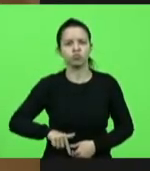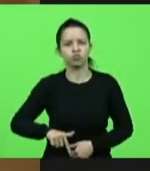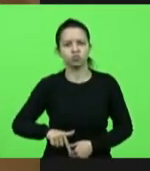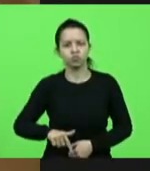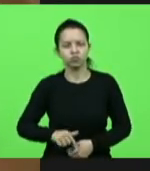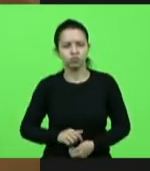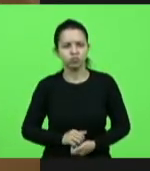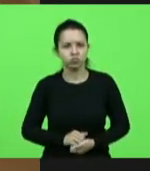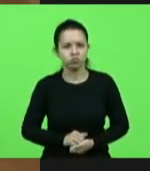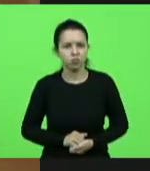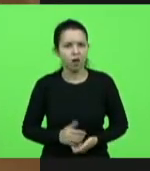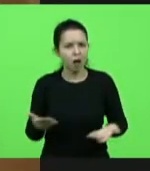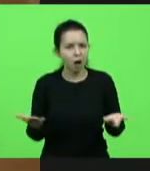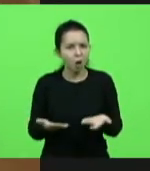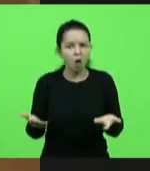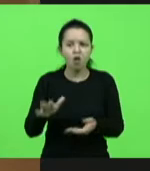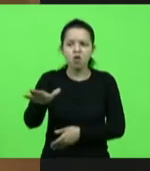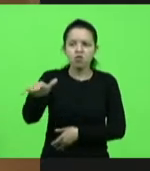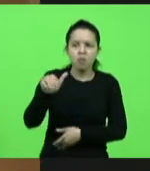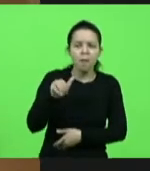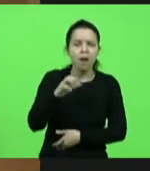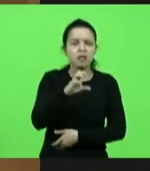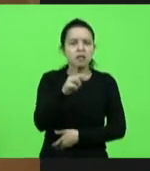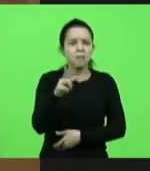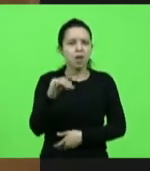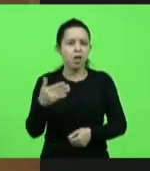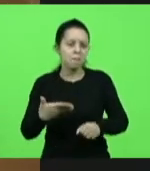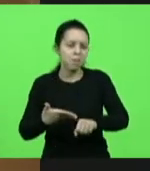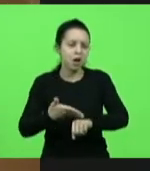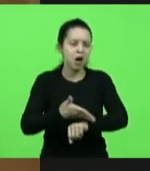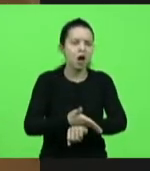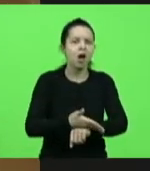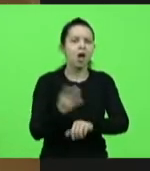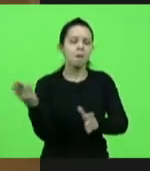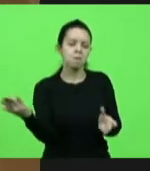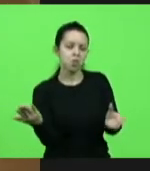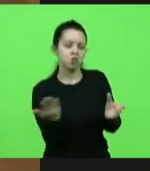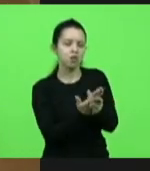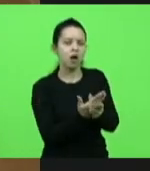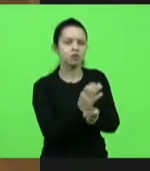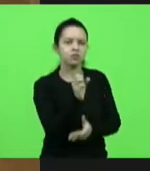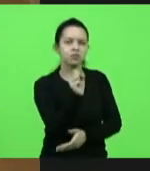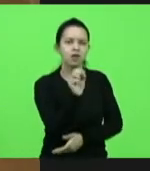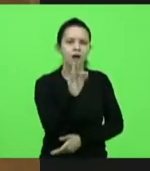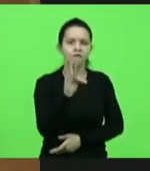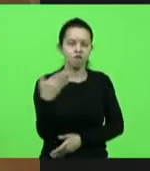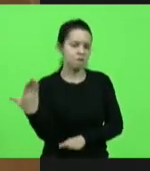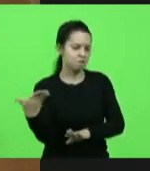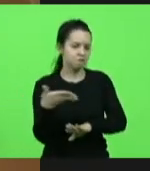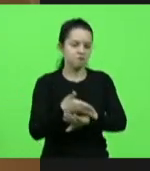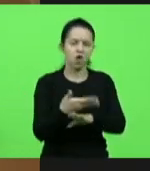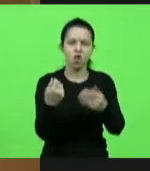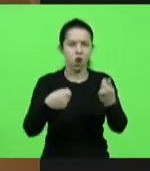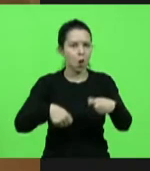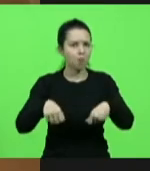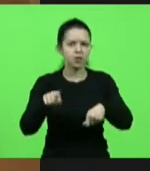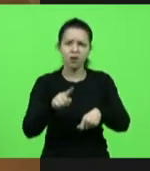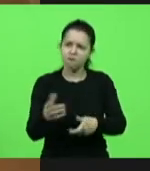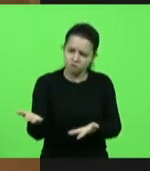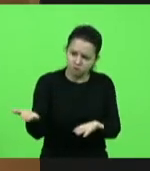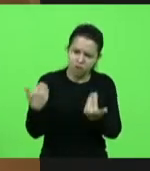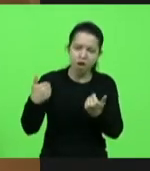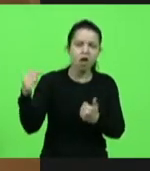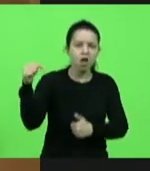Agora, convocado para vir a CPI, entrou com o processo do Supremo Tribunal Federal para não vir depor aqui. Vem aqui